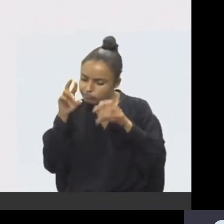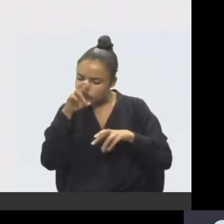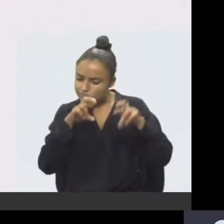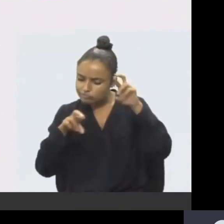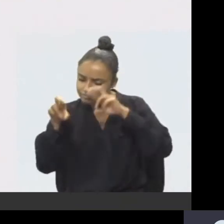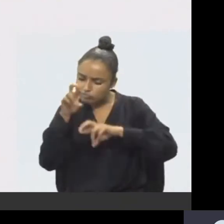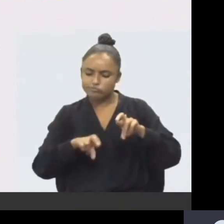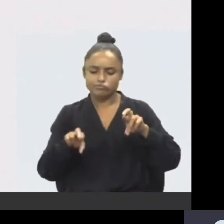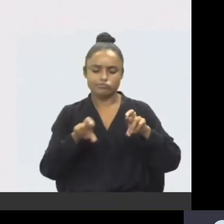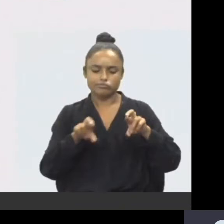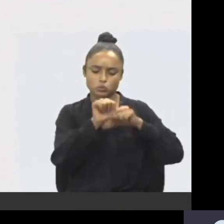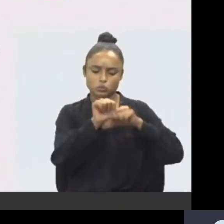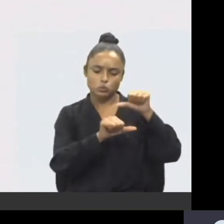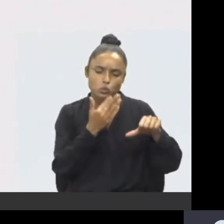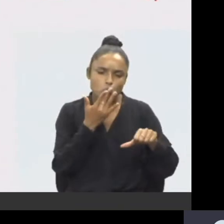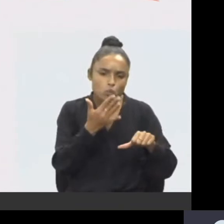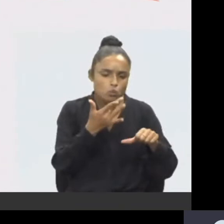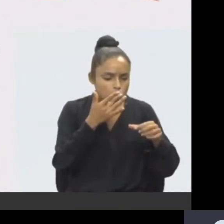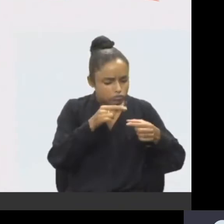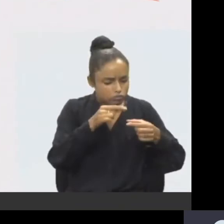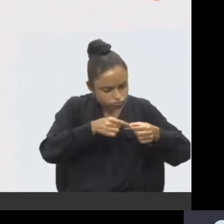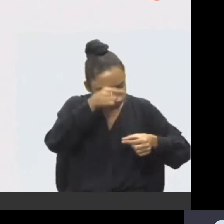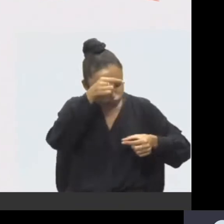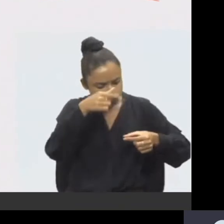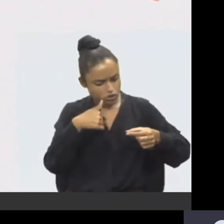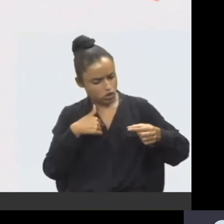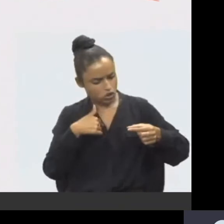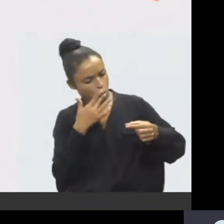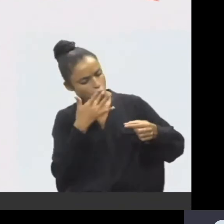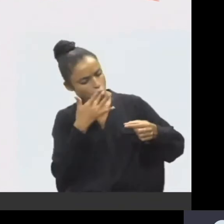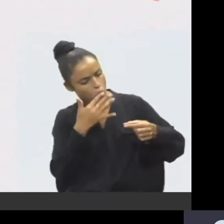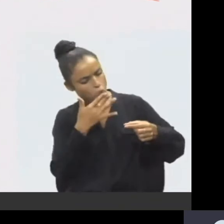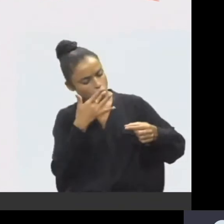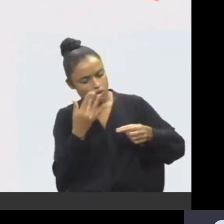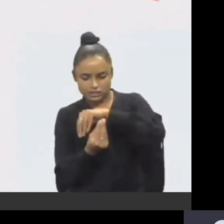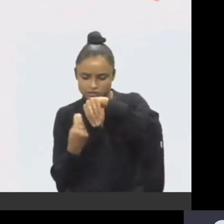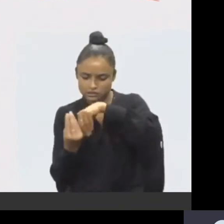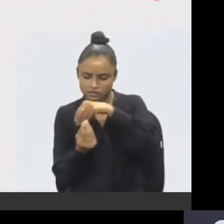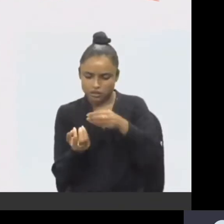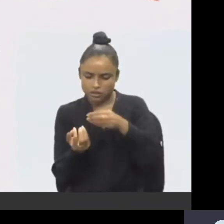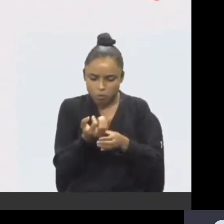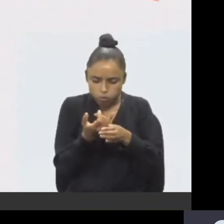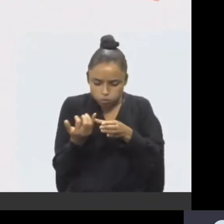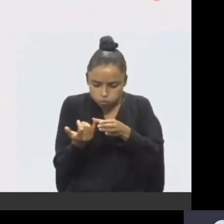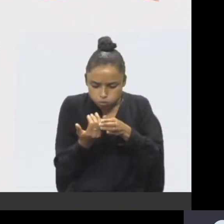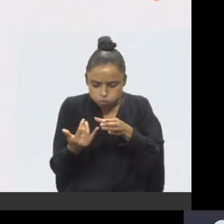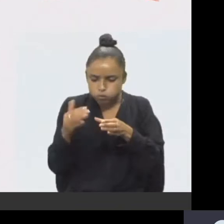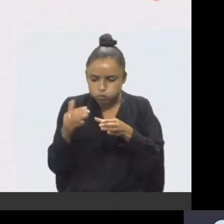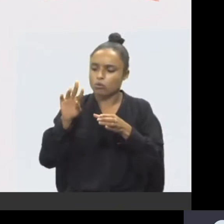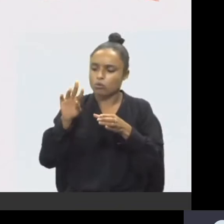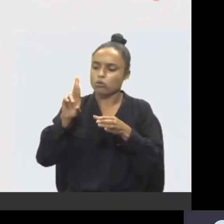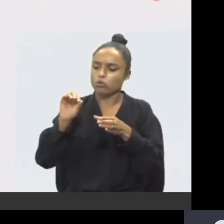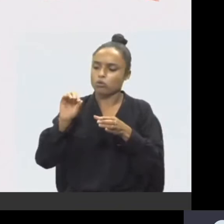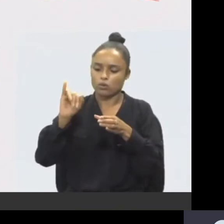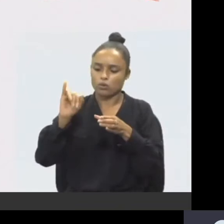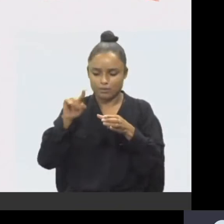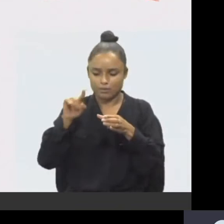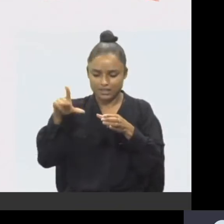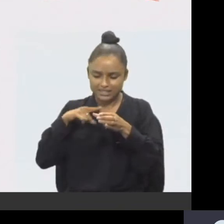como mudança de coloração, formação de precipitado, turbidez da solução que é